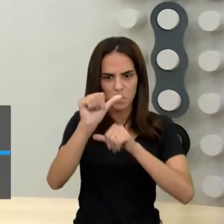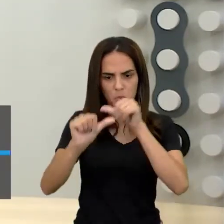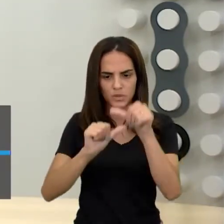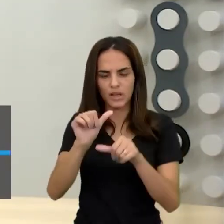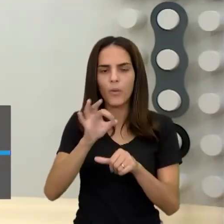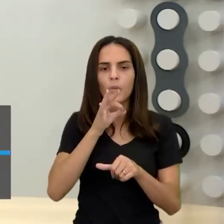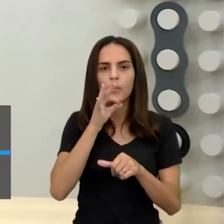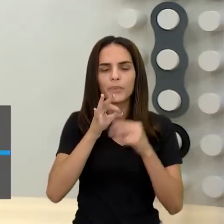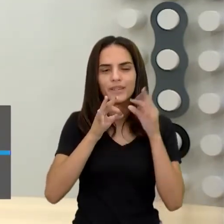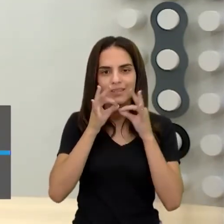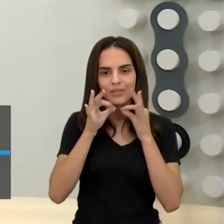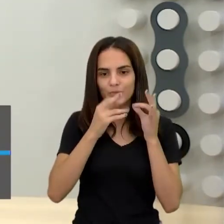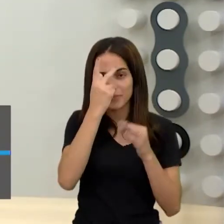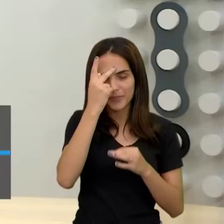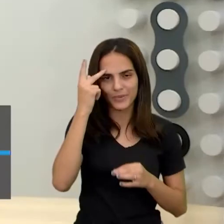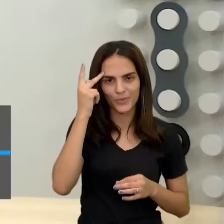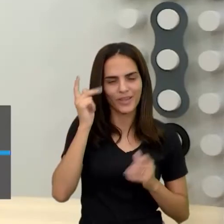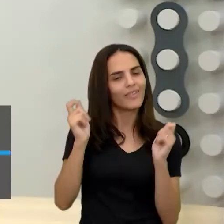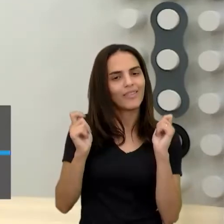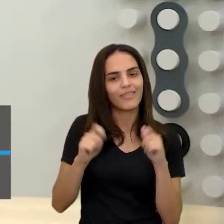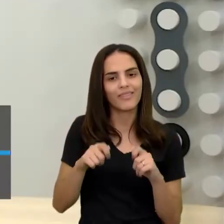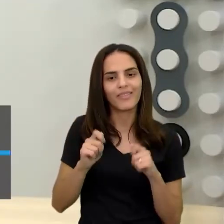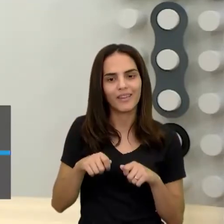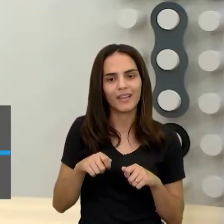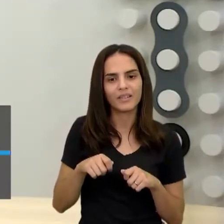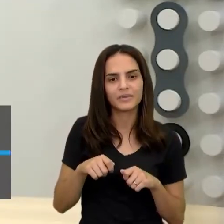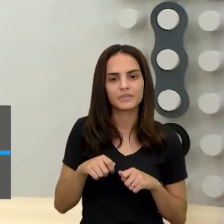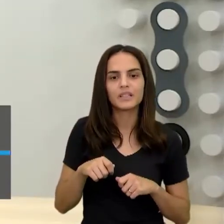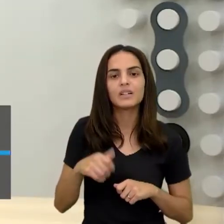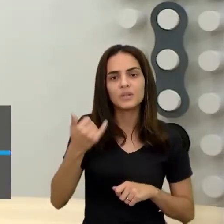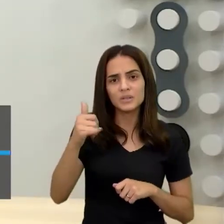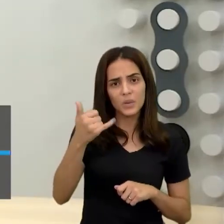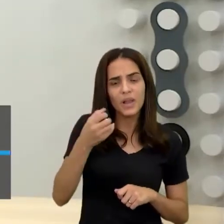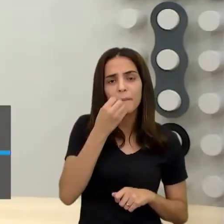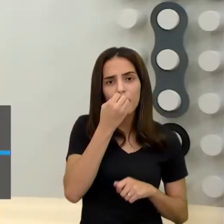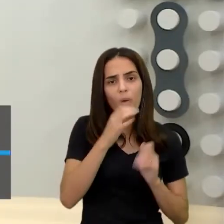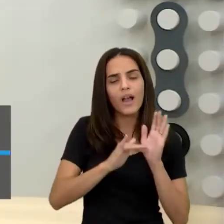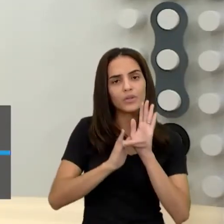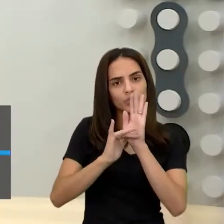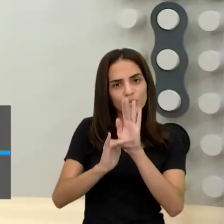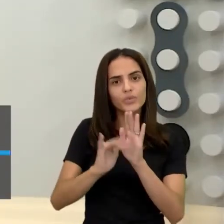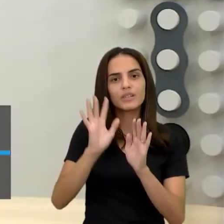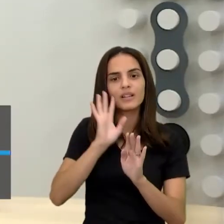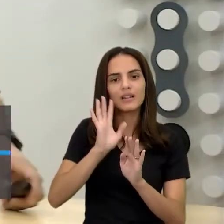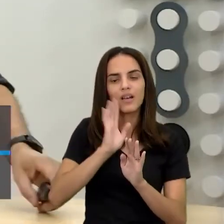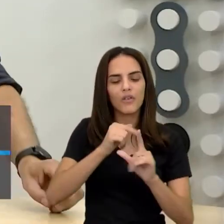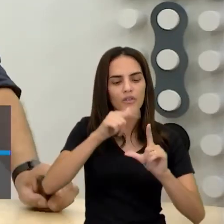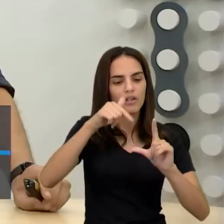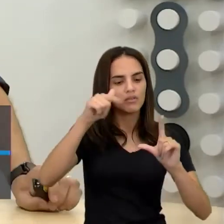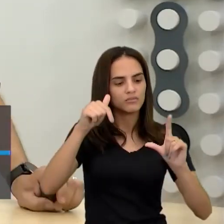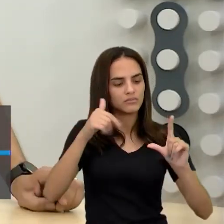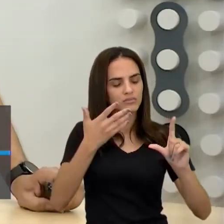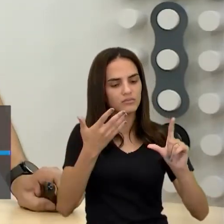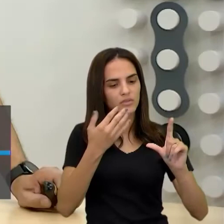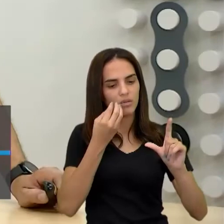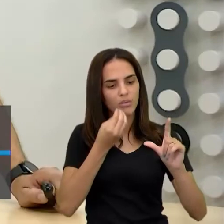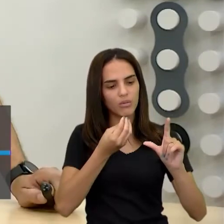de uma pessoa? Eu falei para vocês agora há pouco que o celular é bom, ajuda, é legal. E aí eu vejo um gráfico como esse e falo,